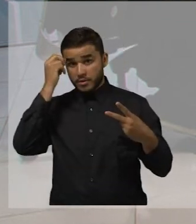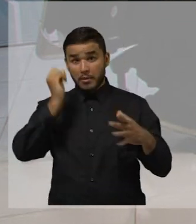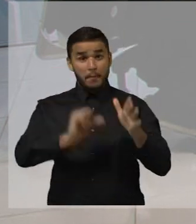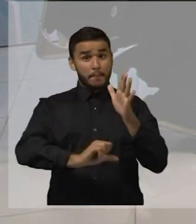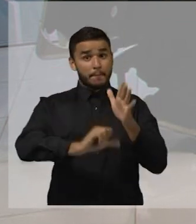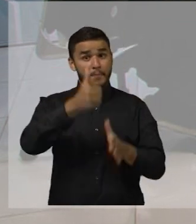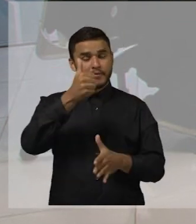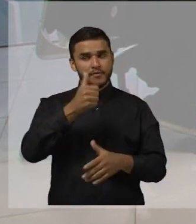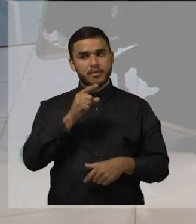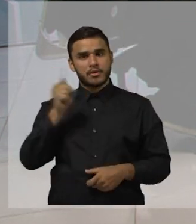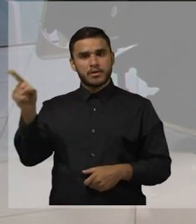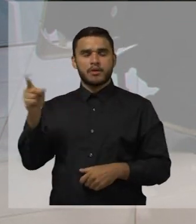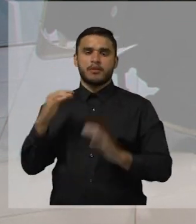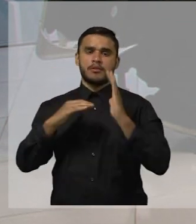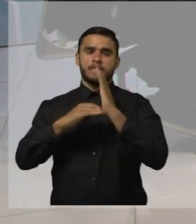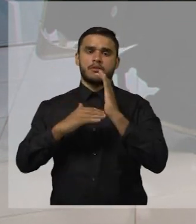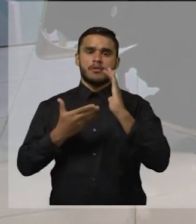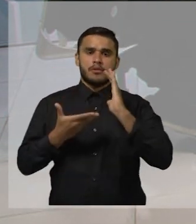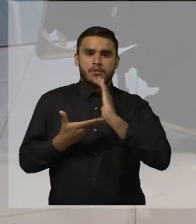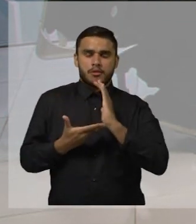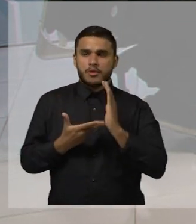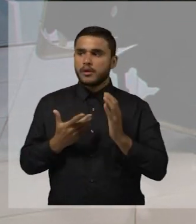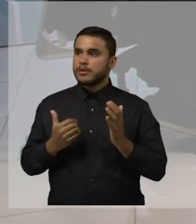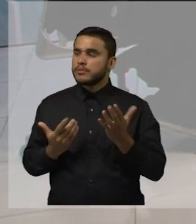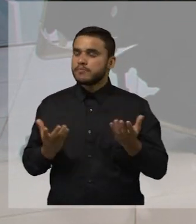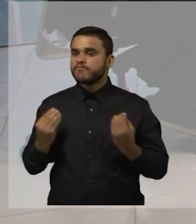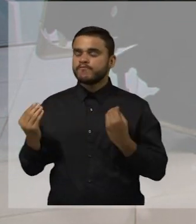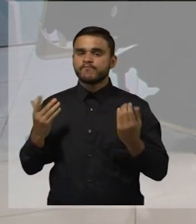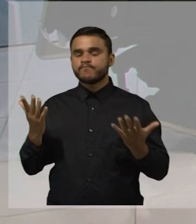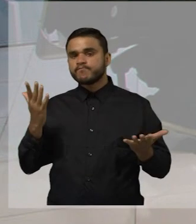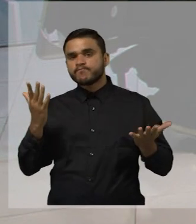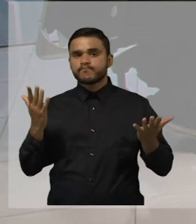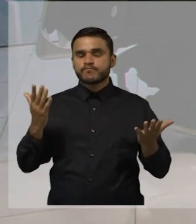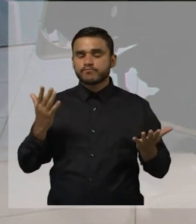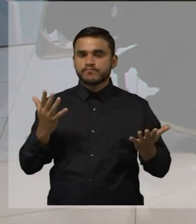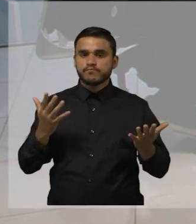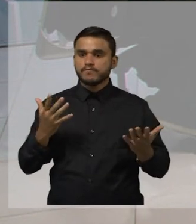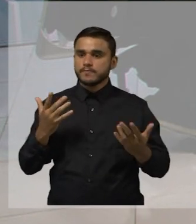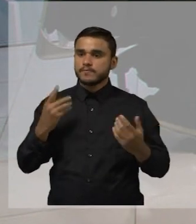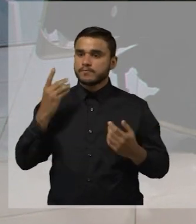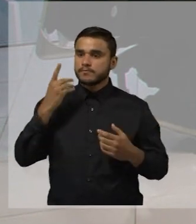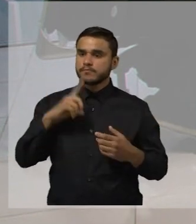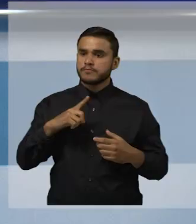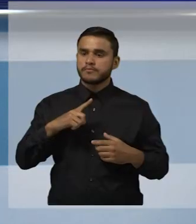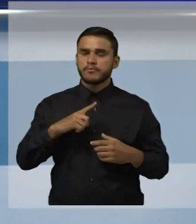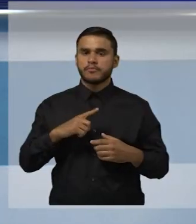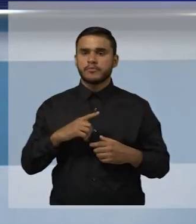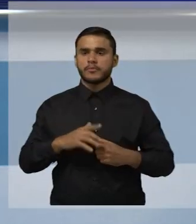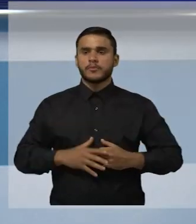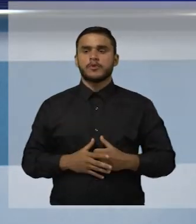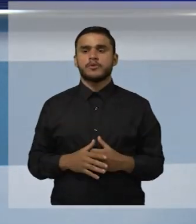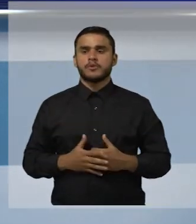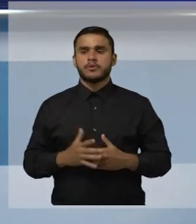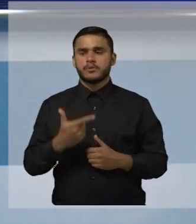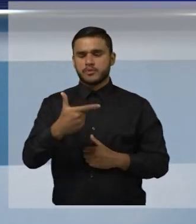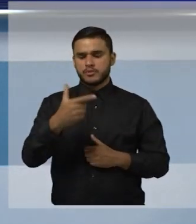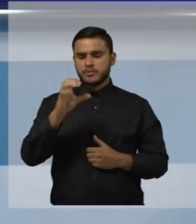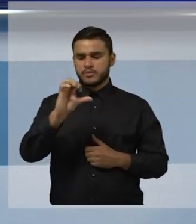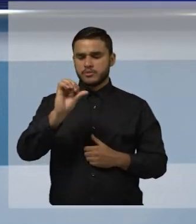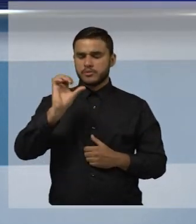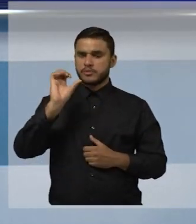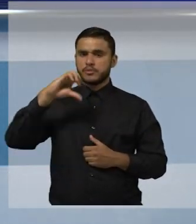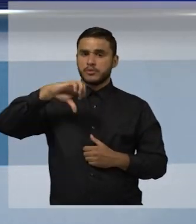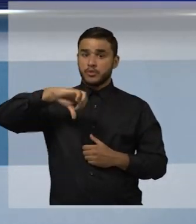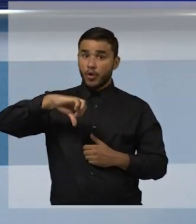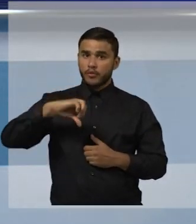cidades, vereadores, mas estão chegando pela primeira vez na Câmara Federal para se confrontar com os